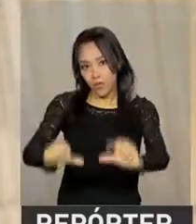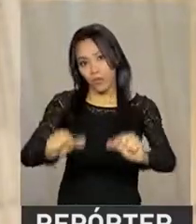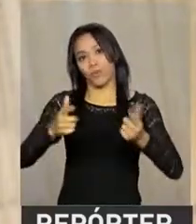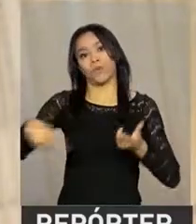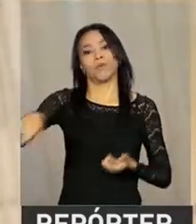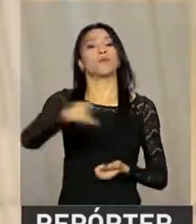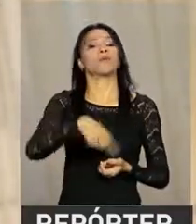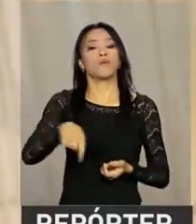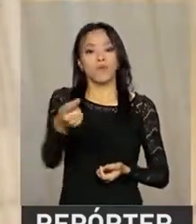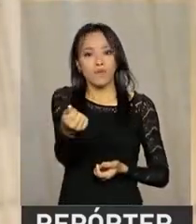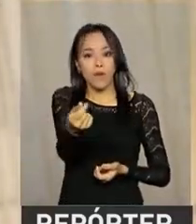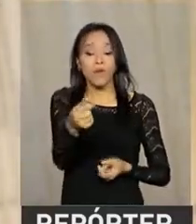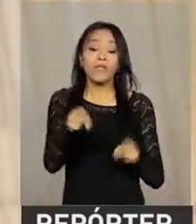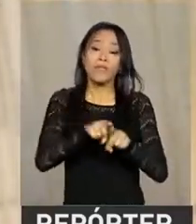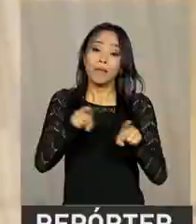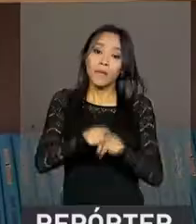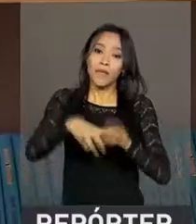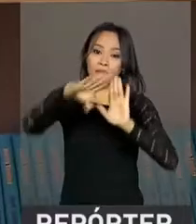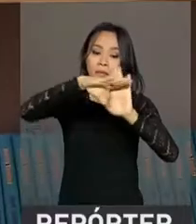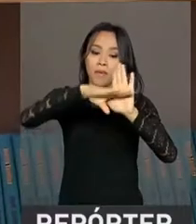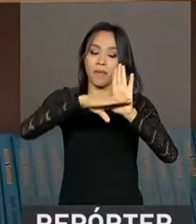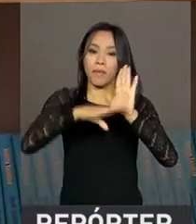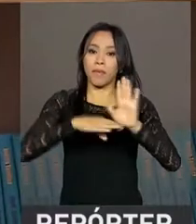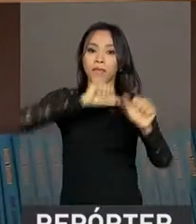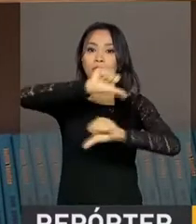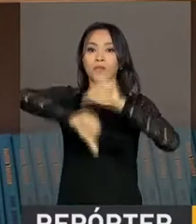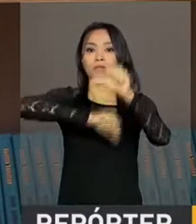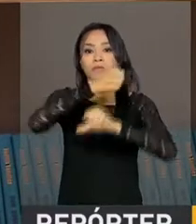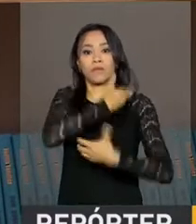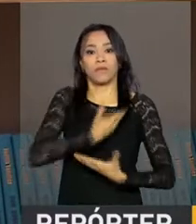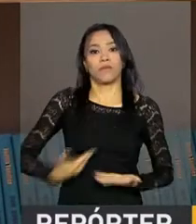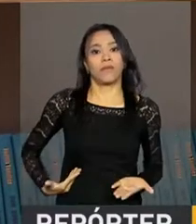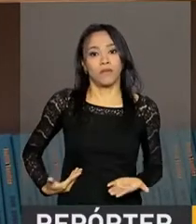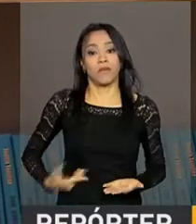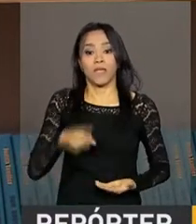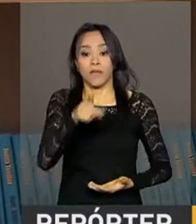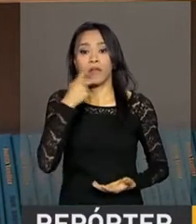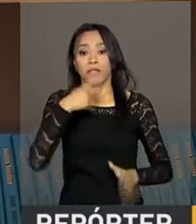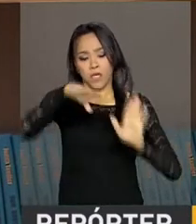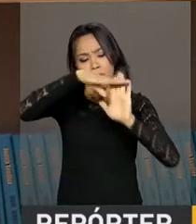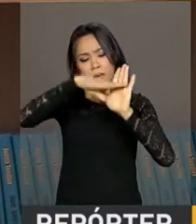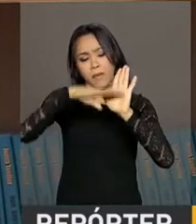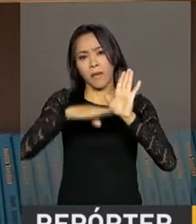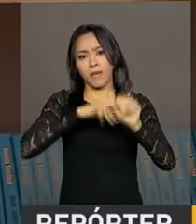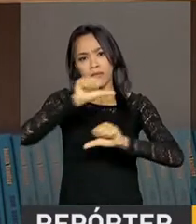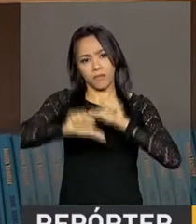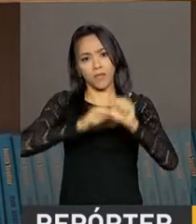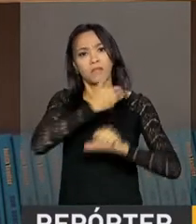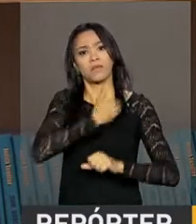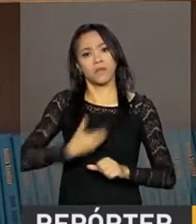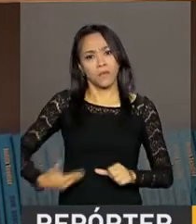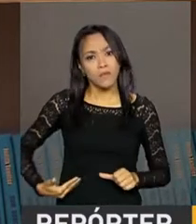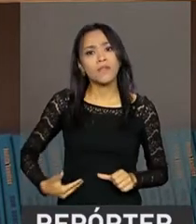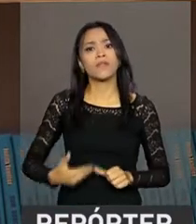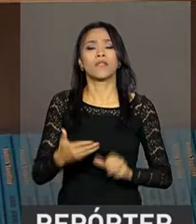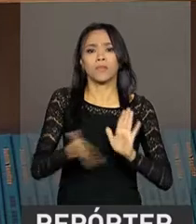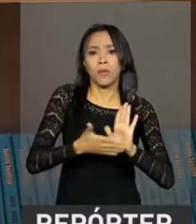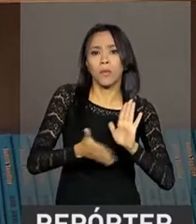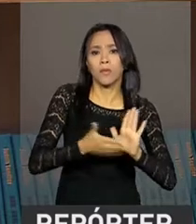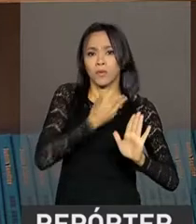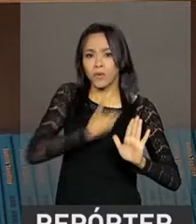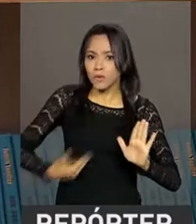da agenda de reformas do governo. A agenda de reformas ela é importante no sentido de tornar a